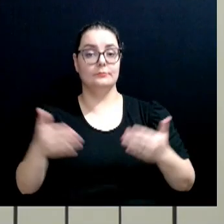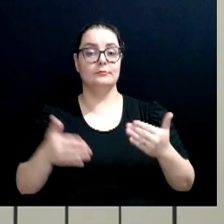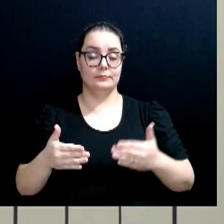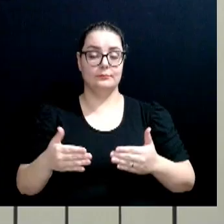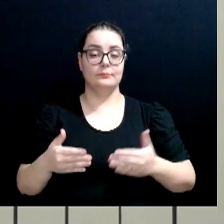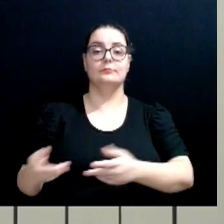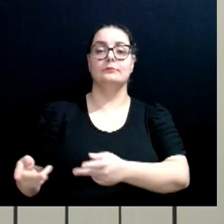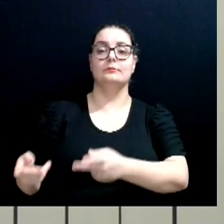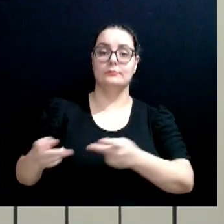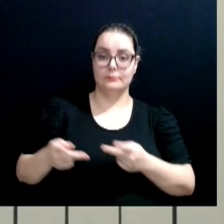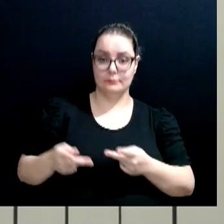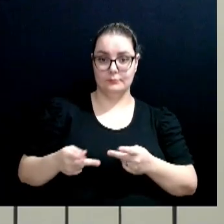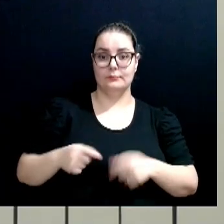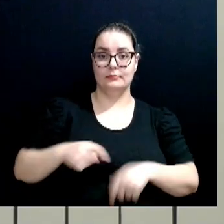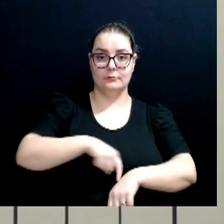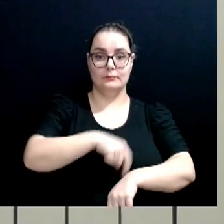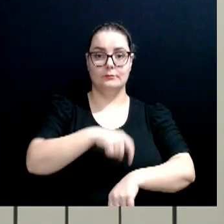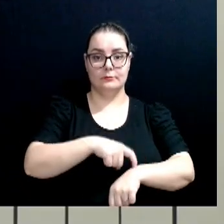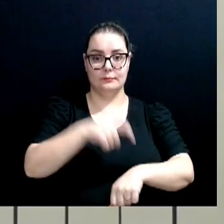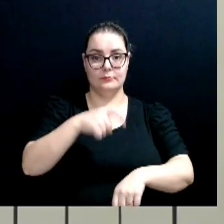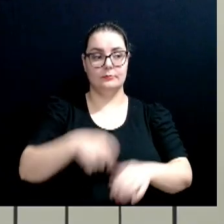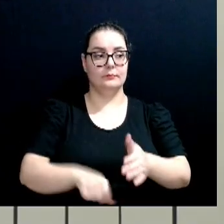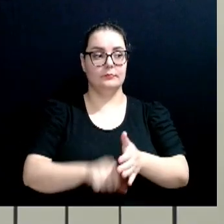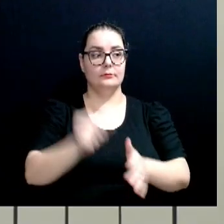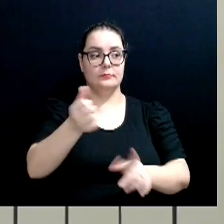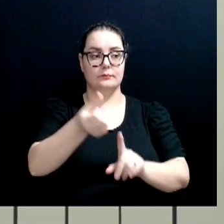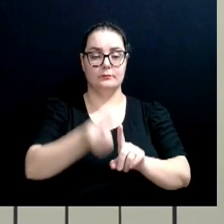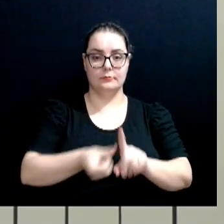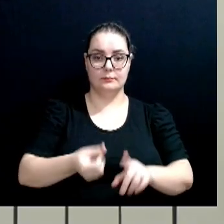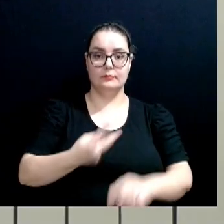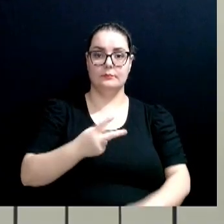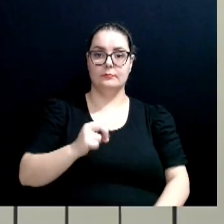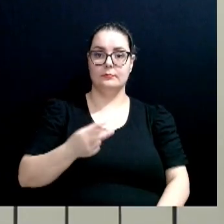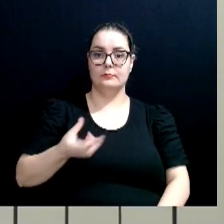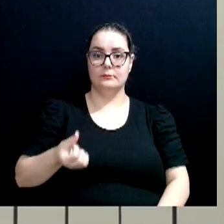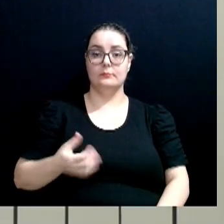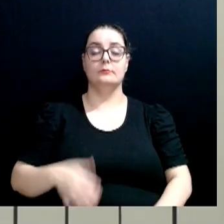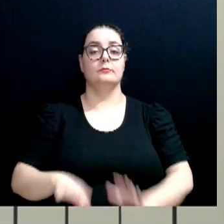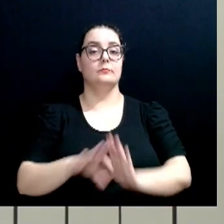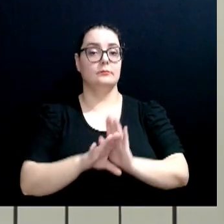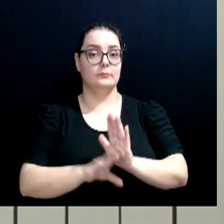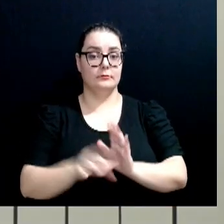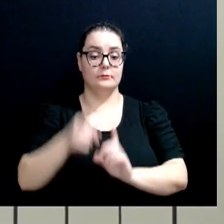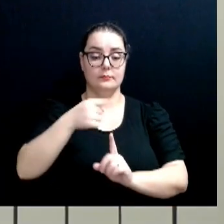durante o primeiro semestre de 2026. O programa tem como objetivo